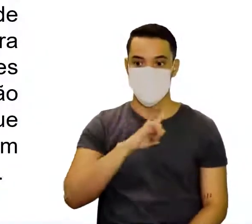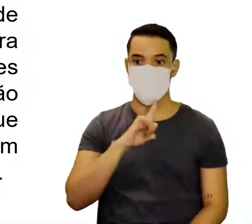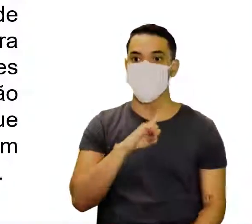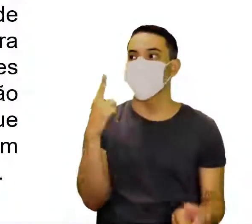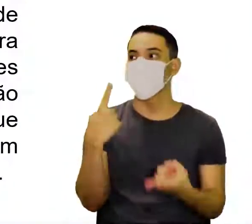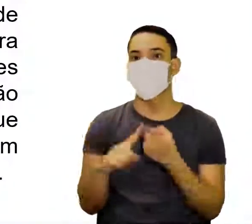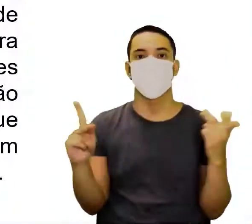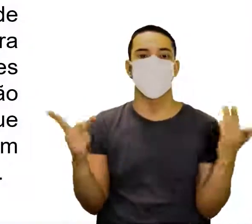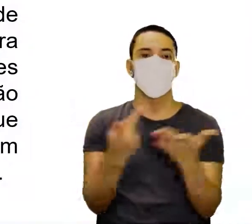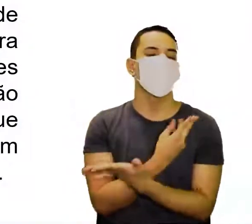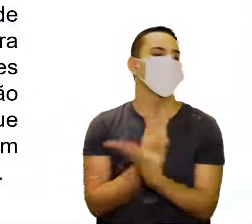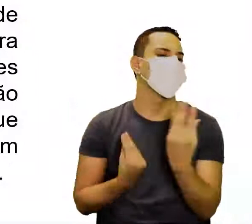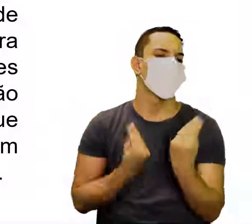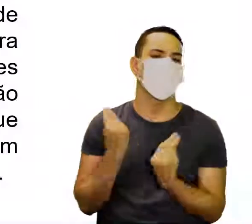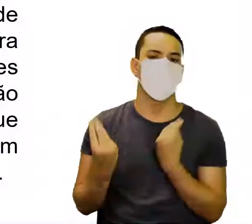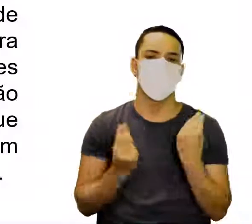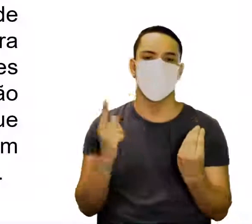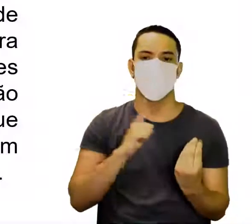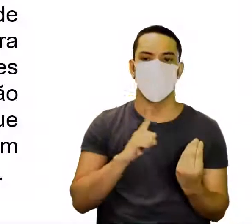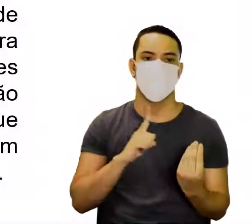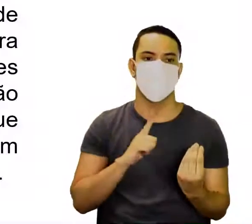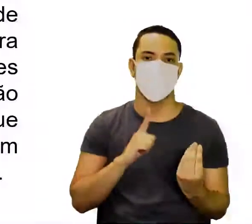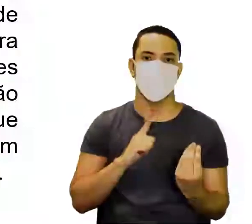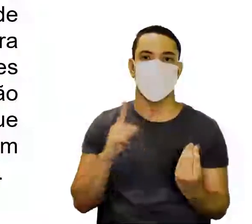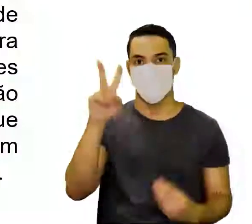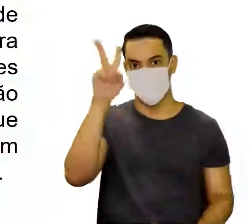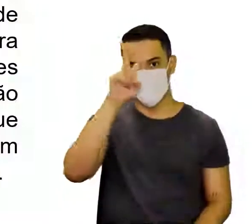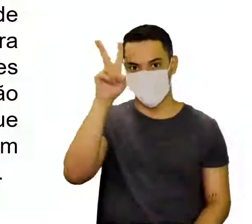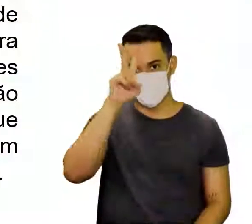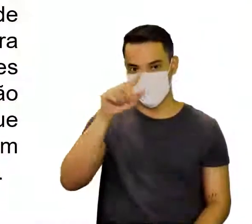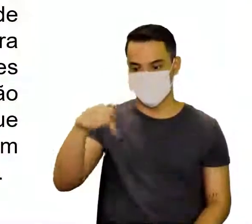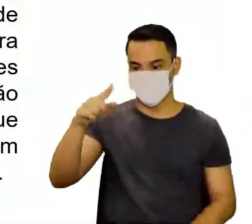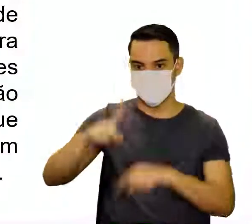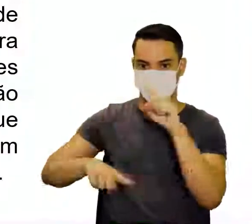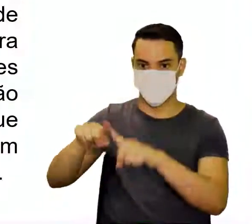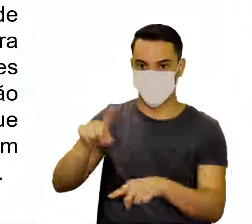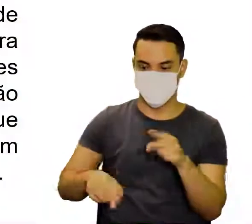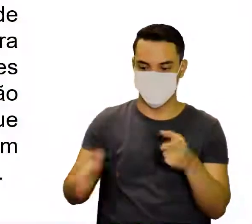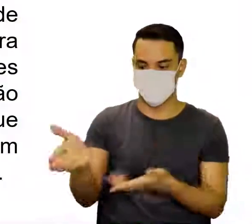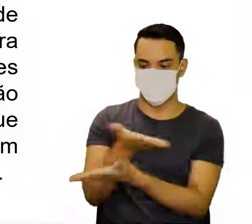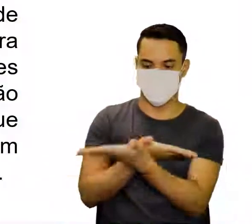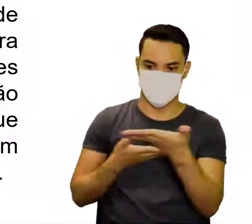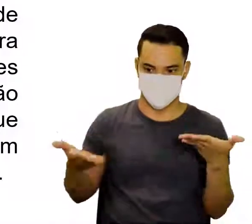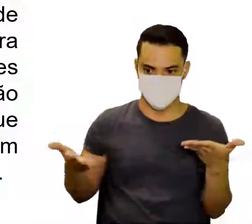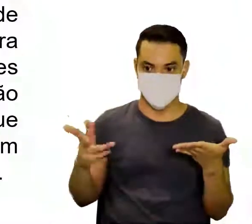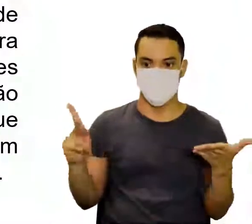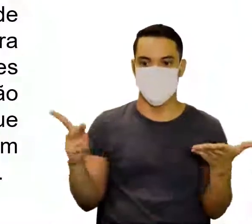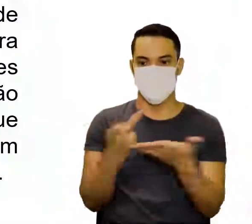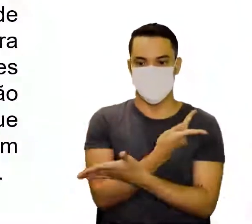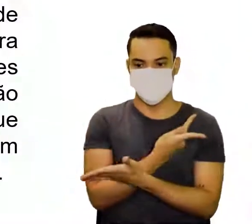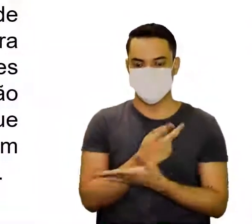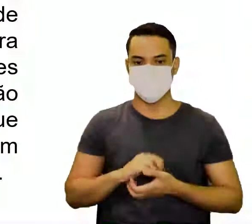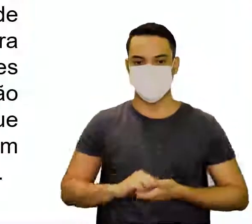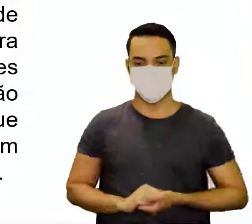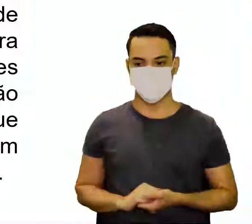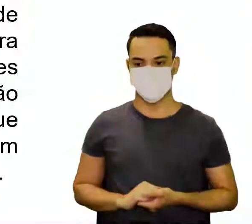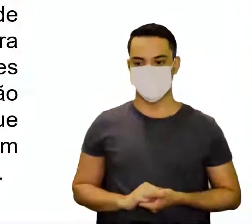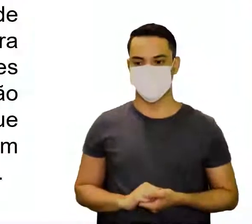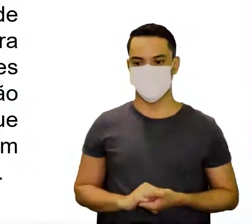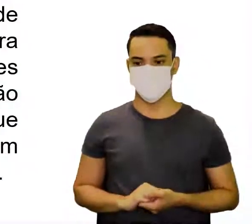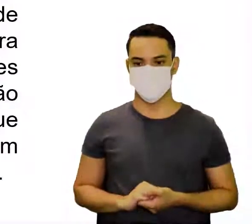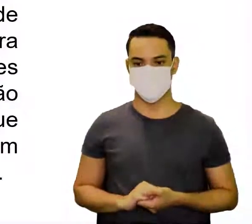porque teve o quê? Troca de carga, tá bom? Teve troca de carga aí. Pessoal, olha